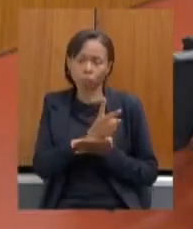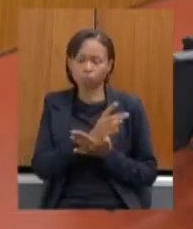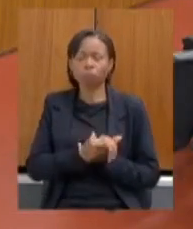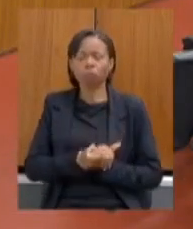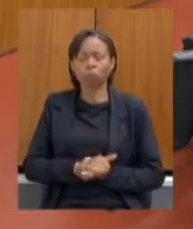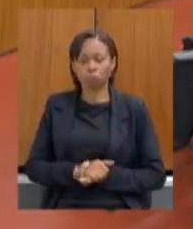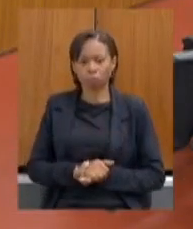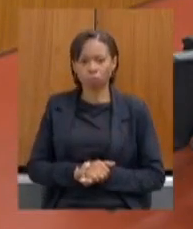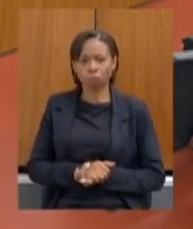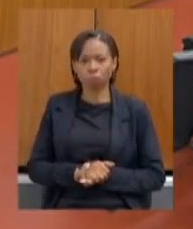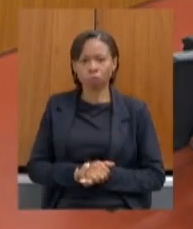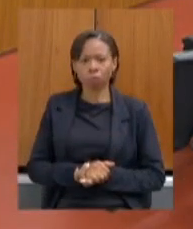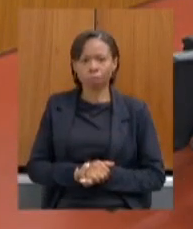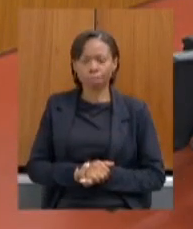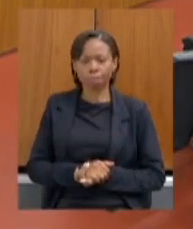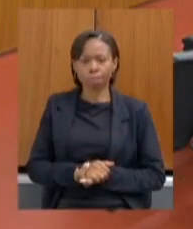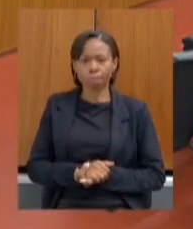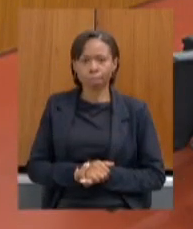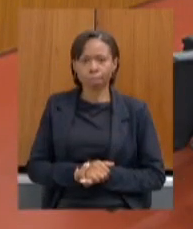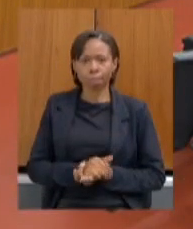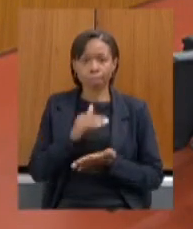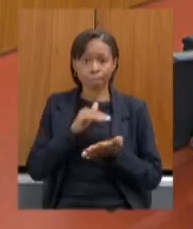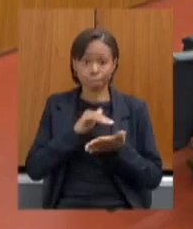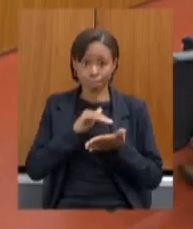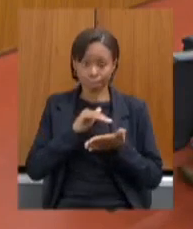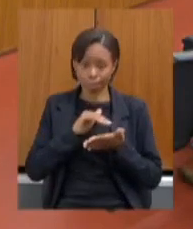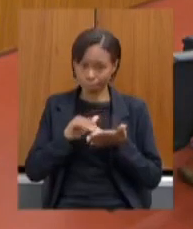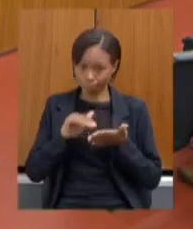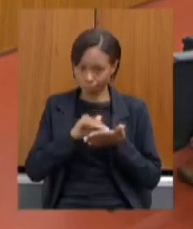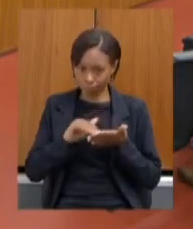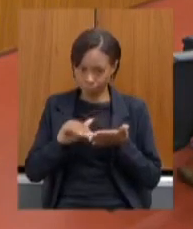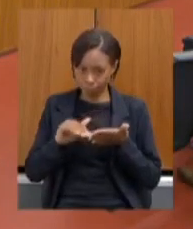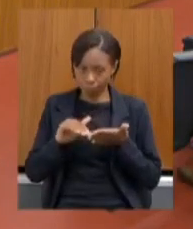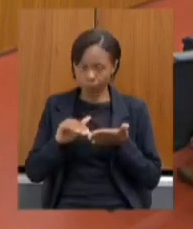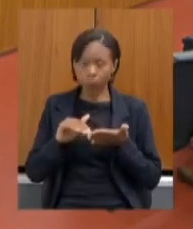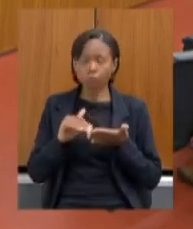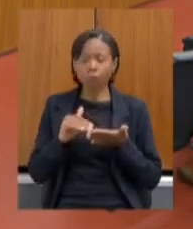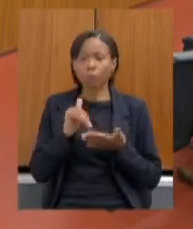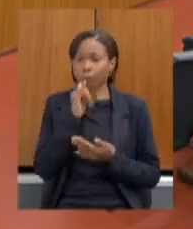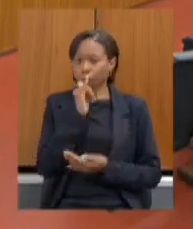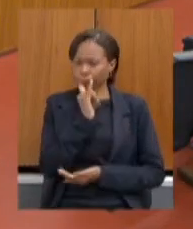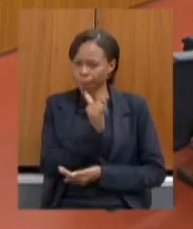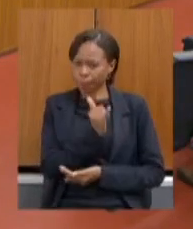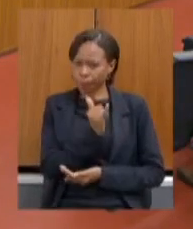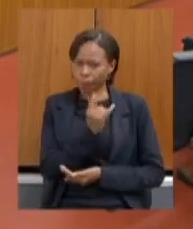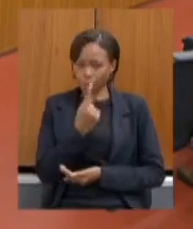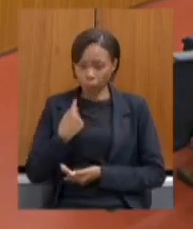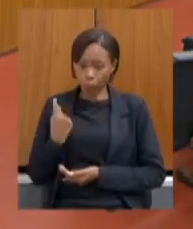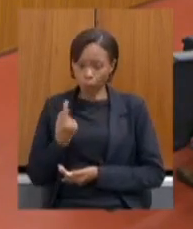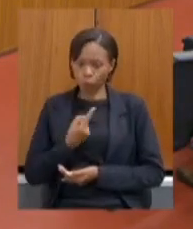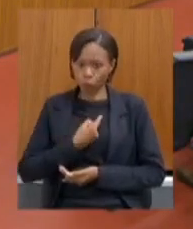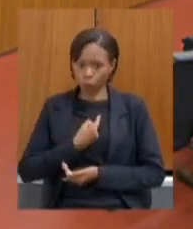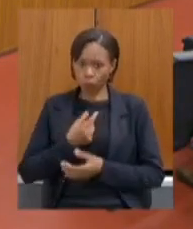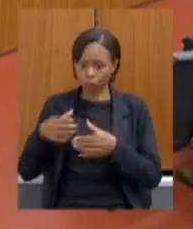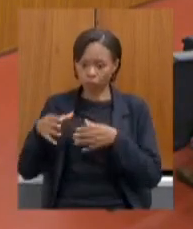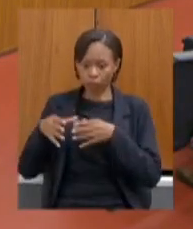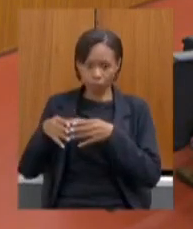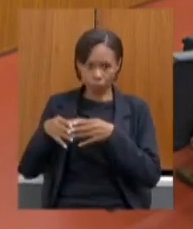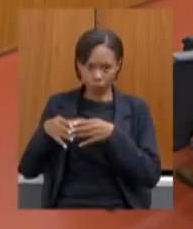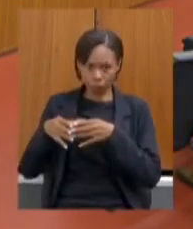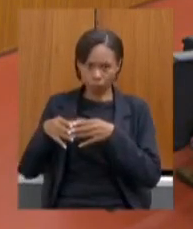Rodrigues. Secretário, eu queria dizer que recebemos, nós, da Comissão de Segurança Pública,